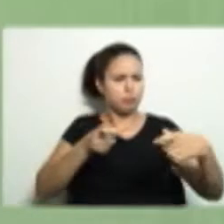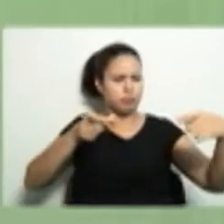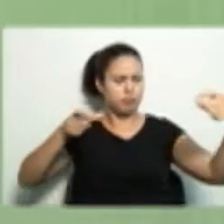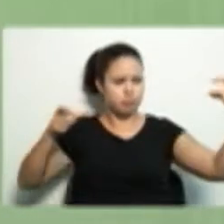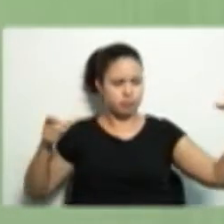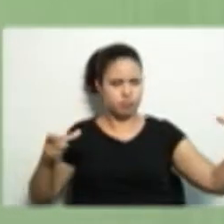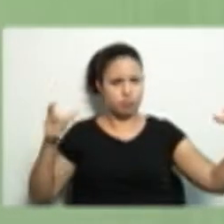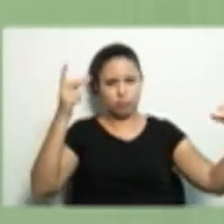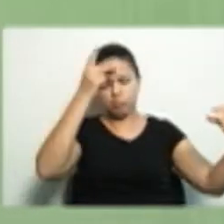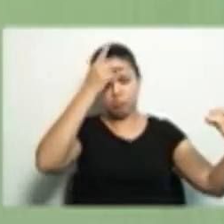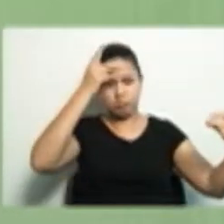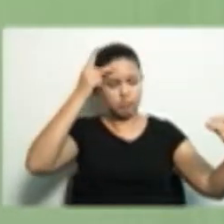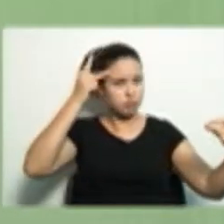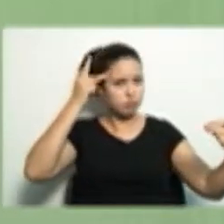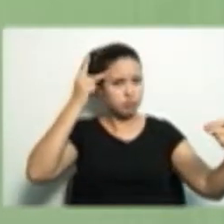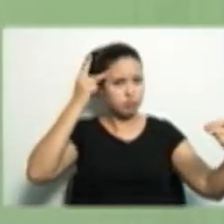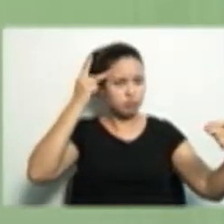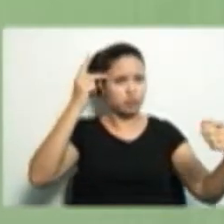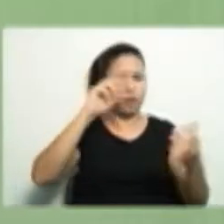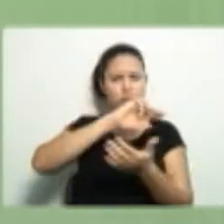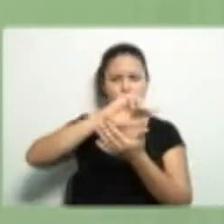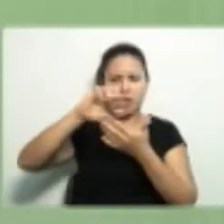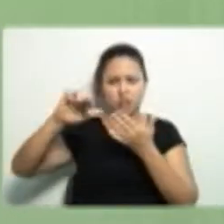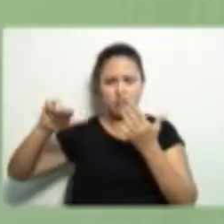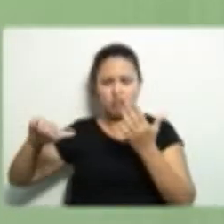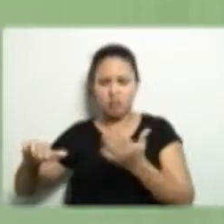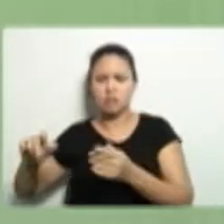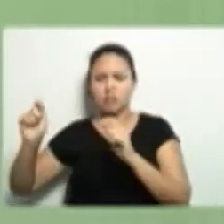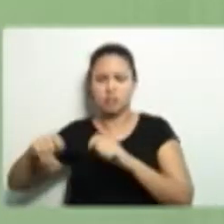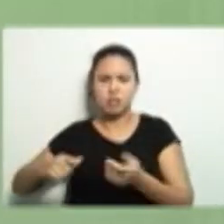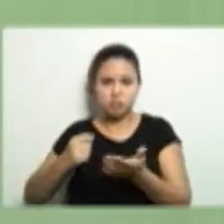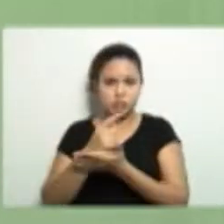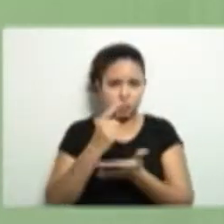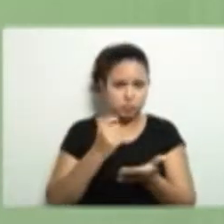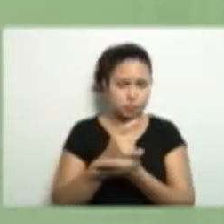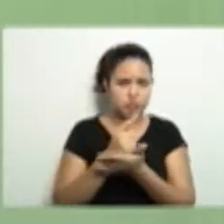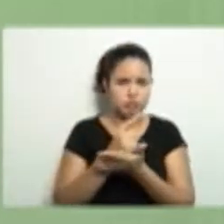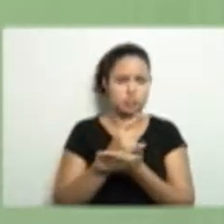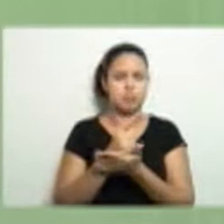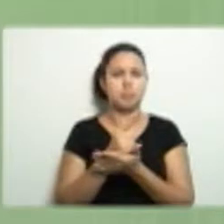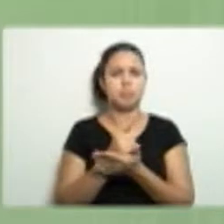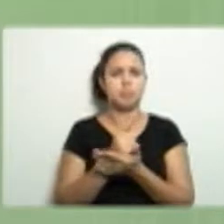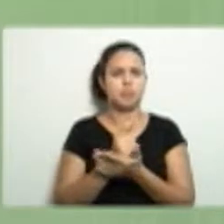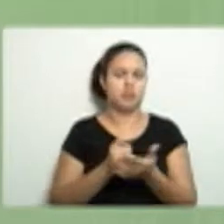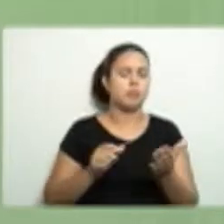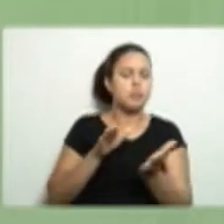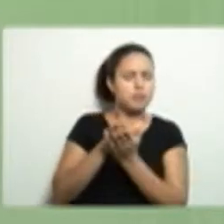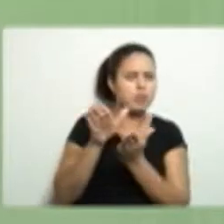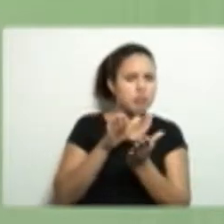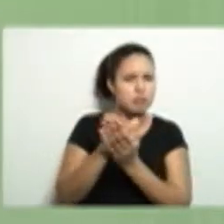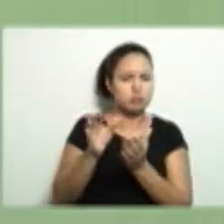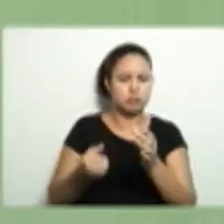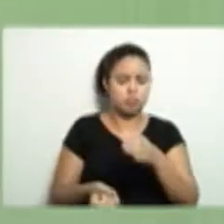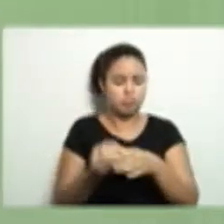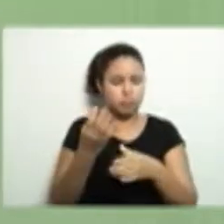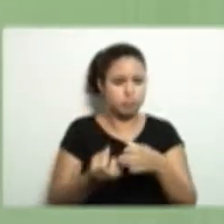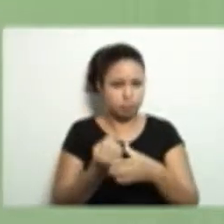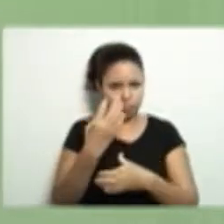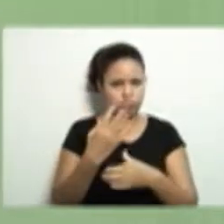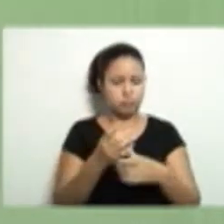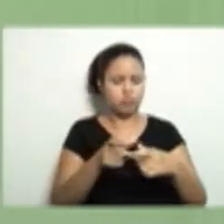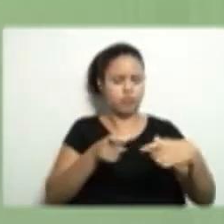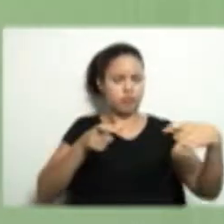produzidos continuamente de maneira muito similar ou praticamente idêntica à sua produção no passado. Então, a gente não fala muito de inovação